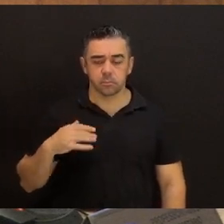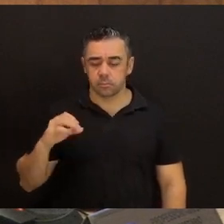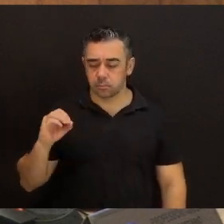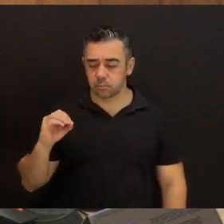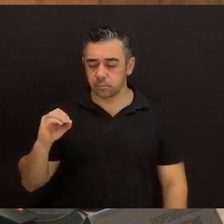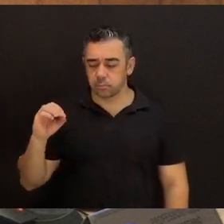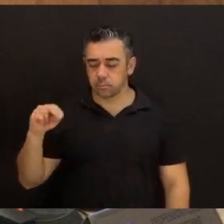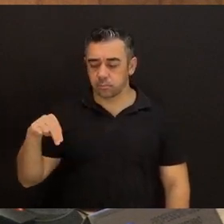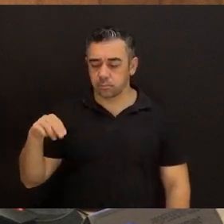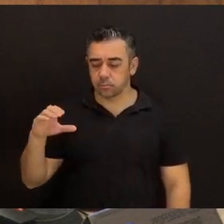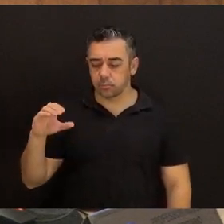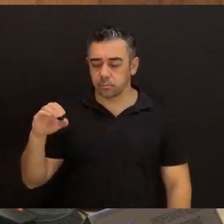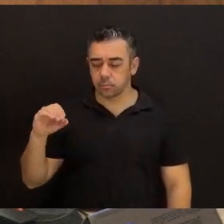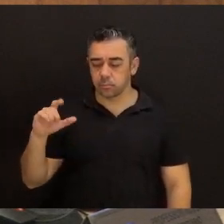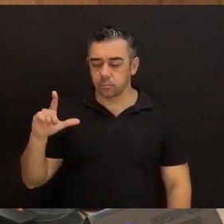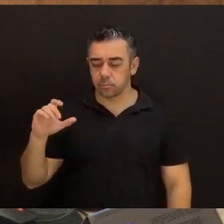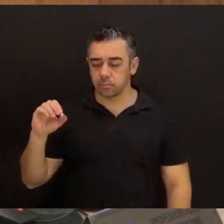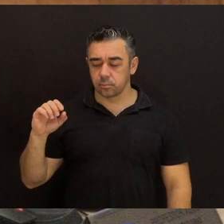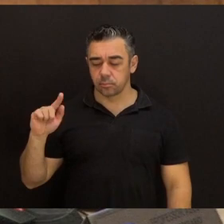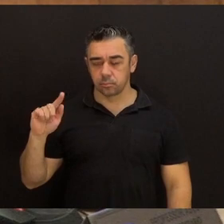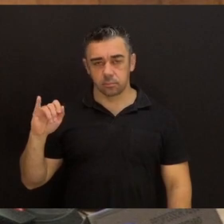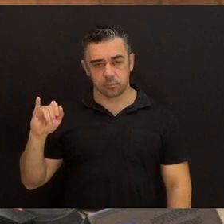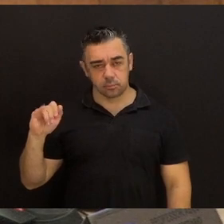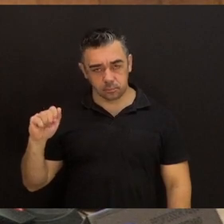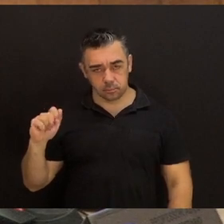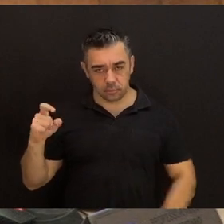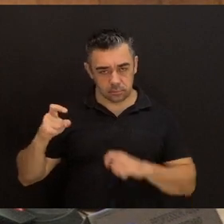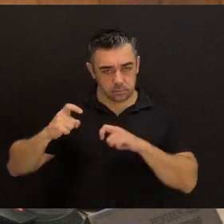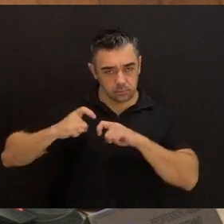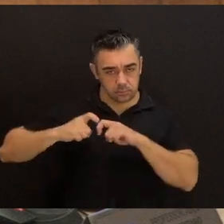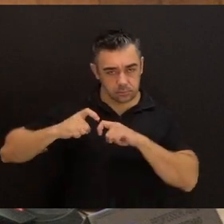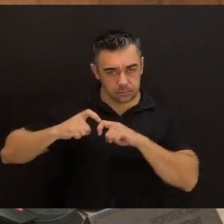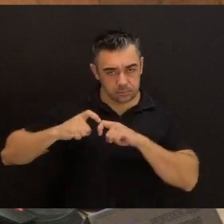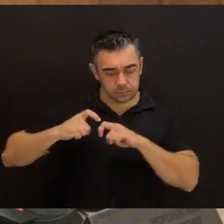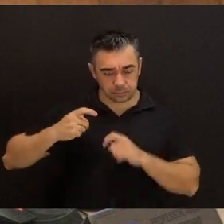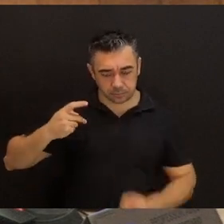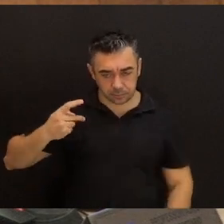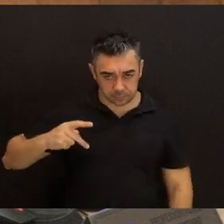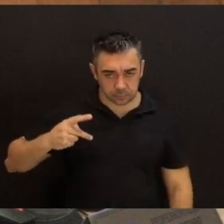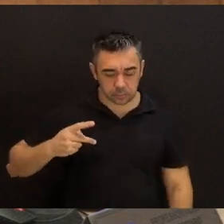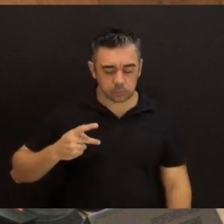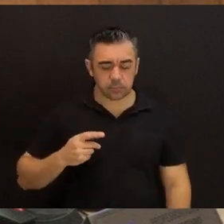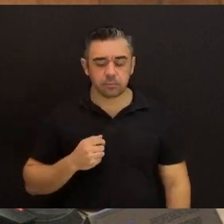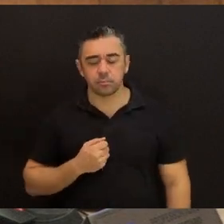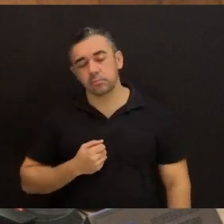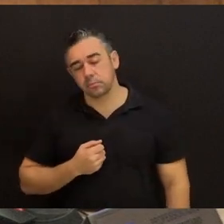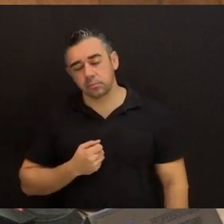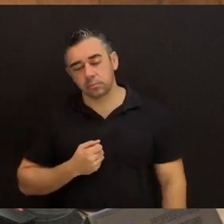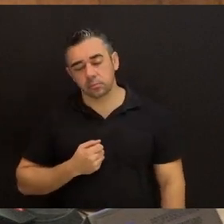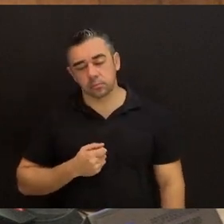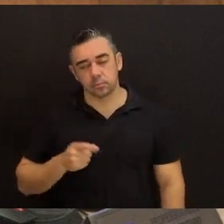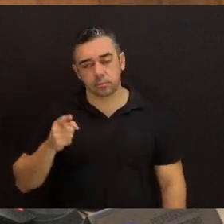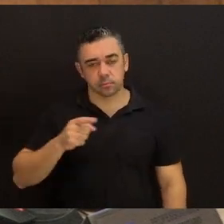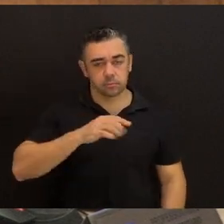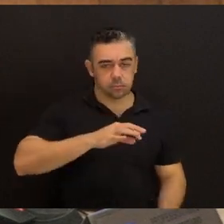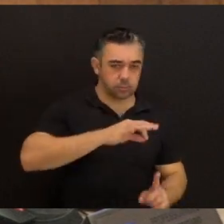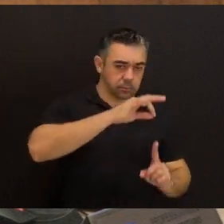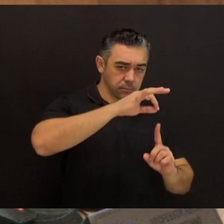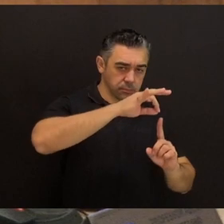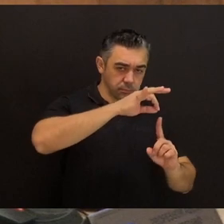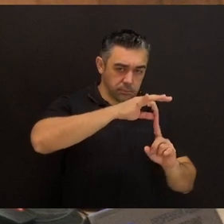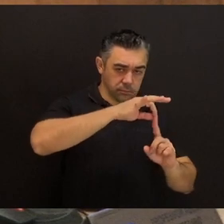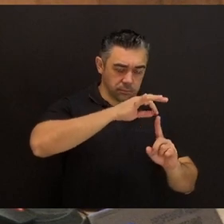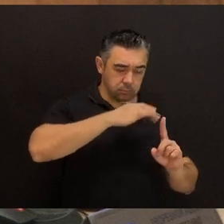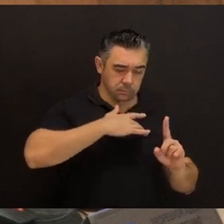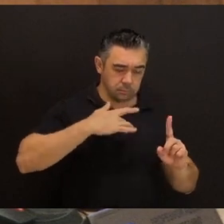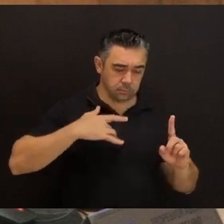quando a pessoa é de cada pelas UBS que tanto